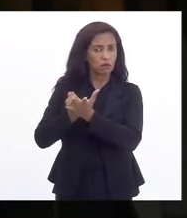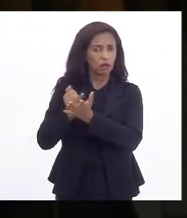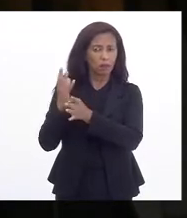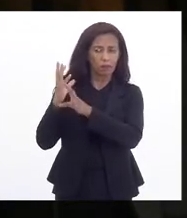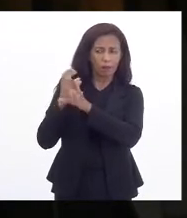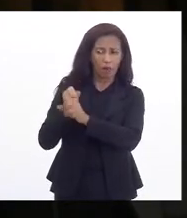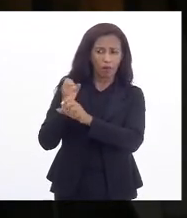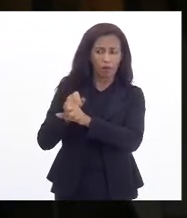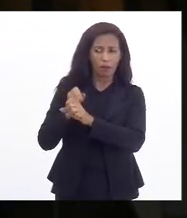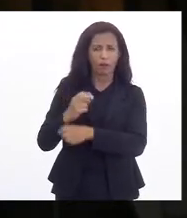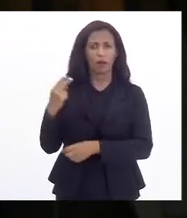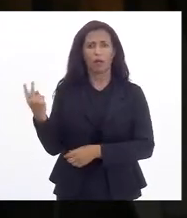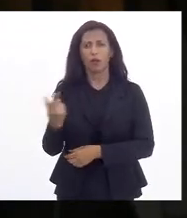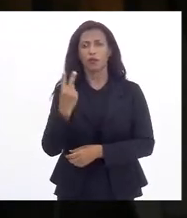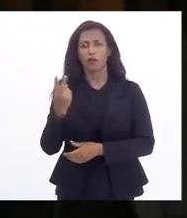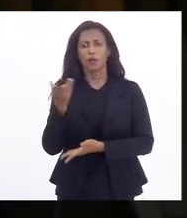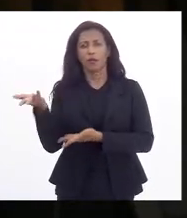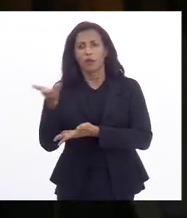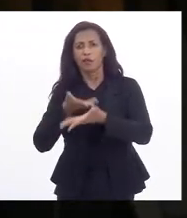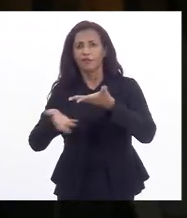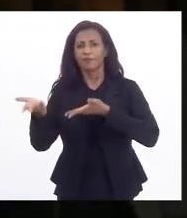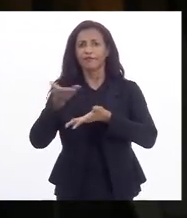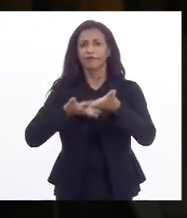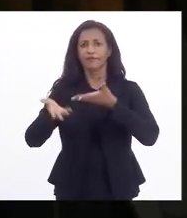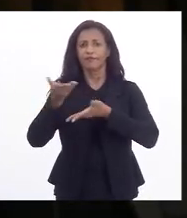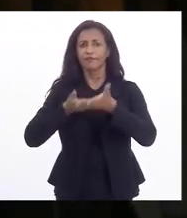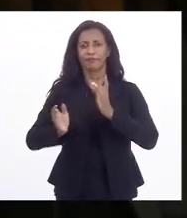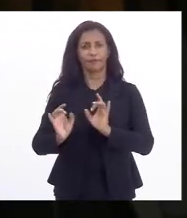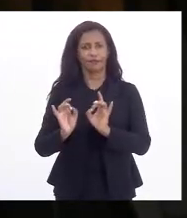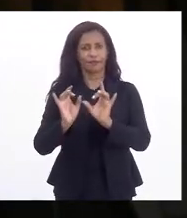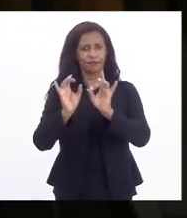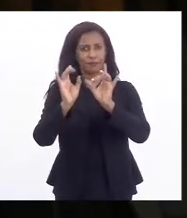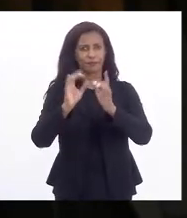os valores das participações especiais